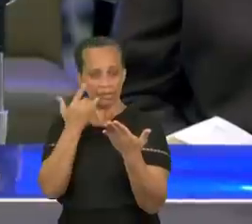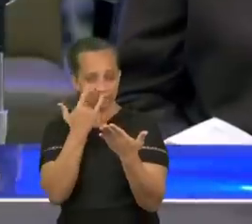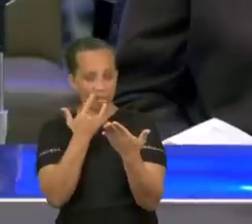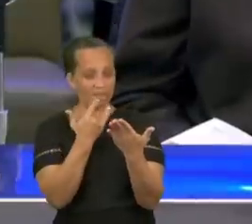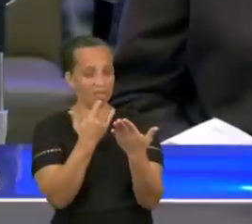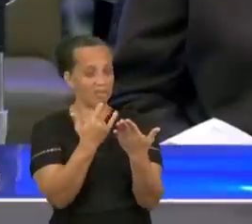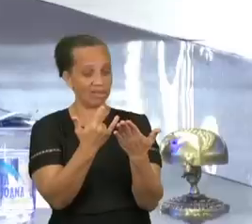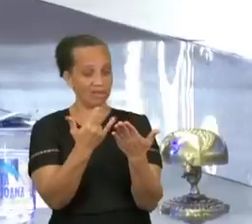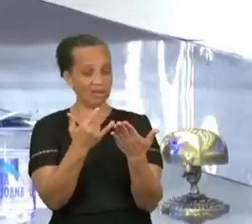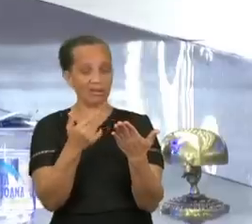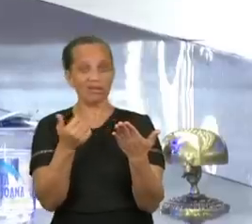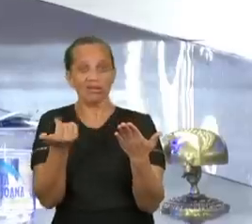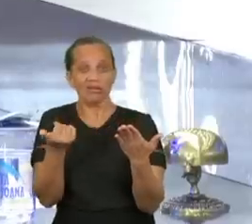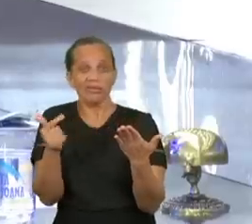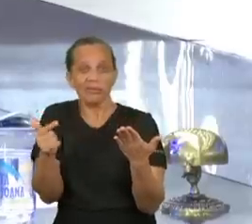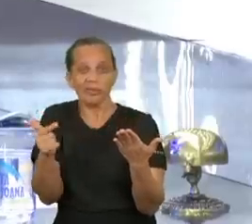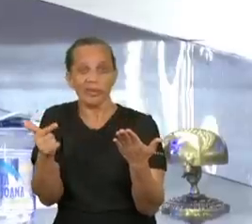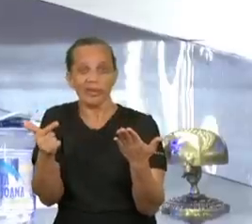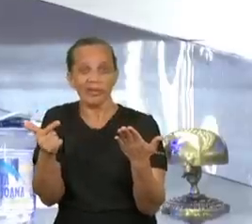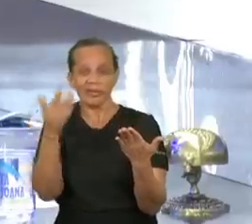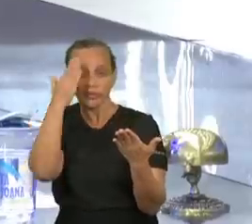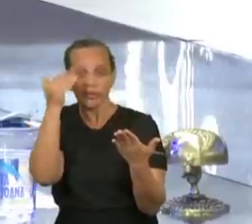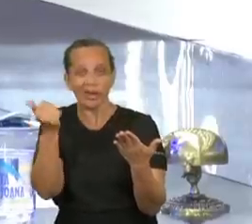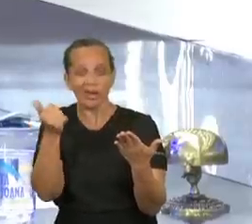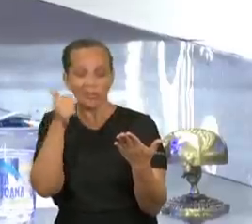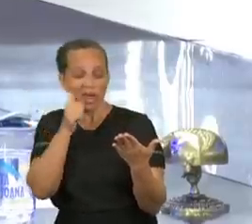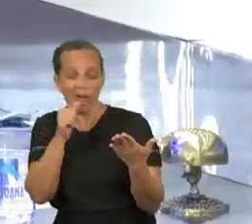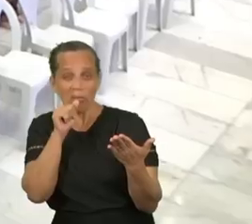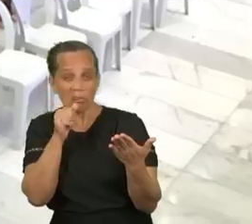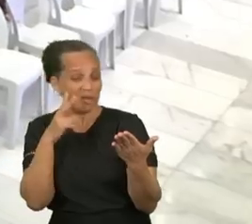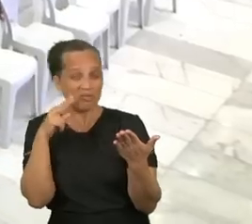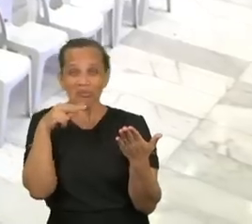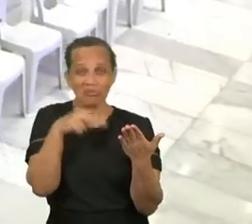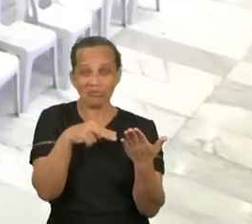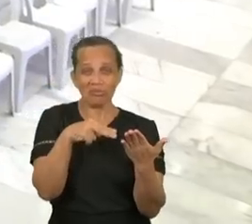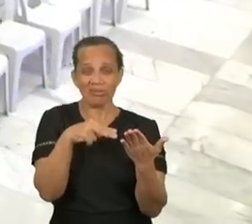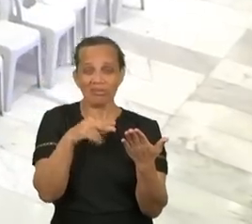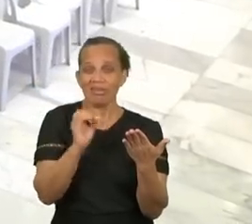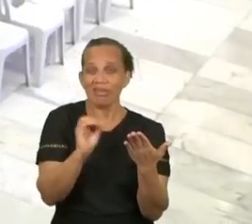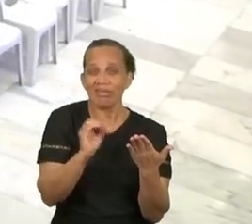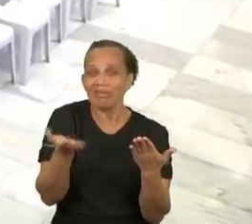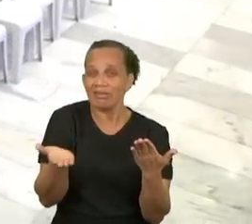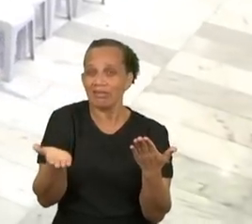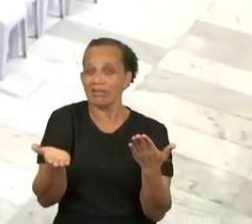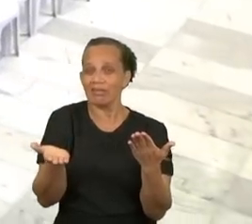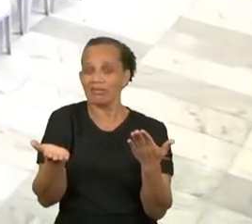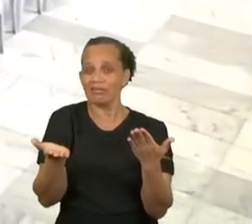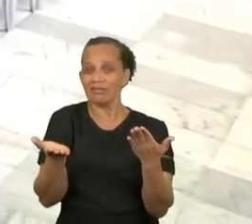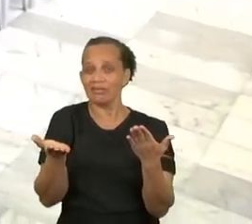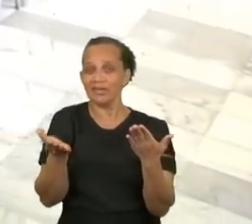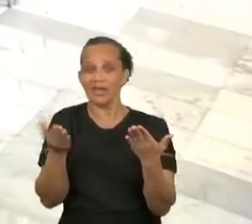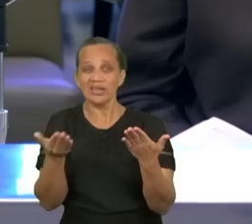tem pai não tem referência não tem mãe a mãe não acompanha não procura ver né ela